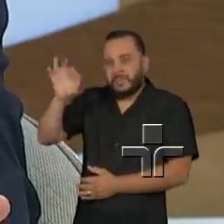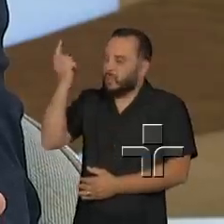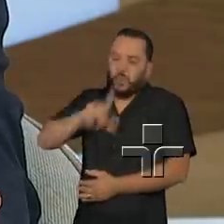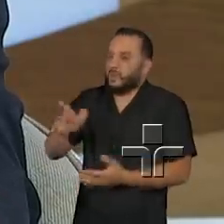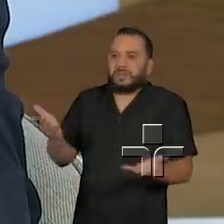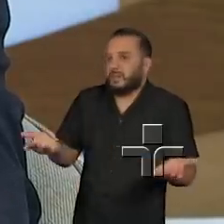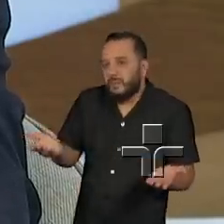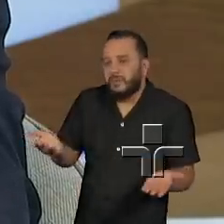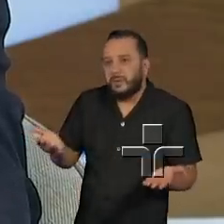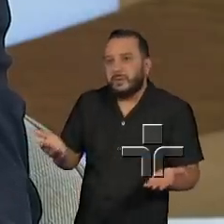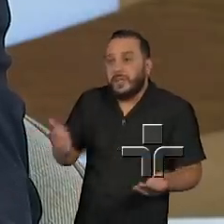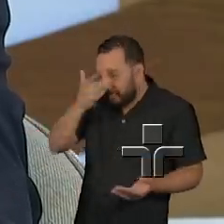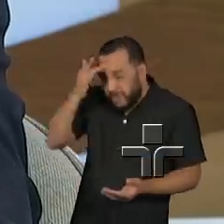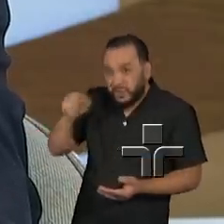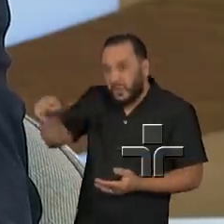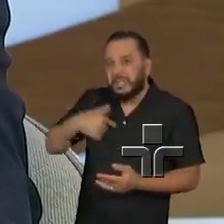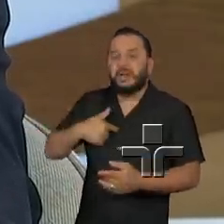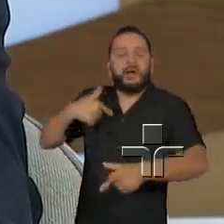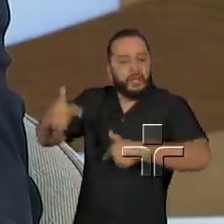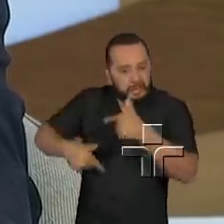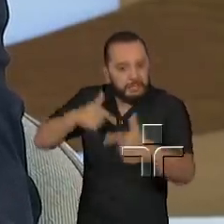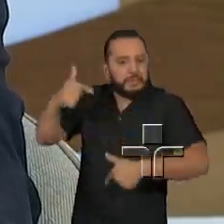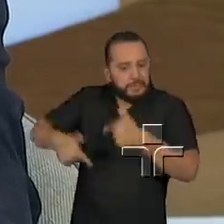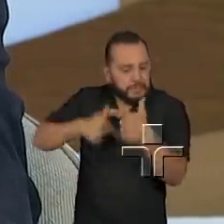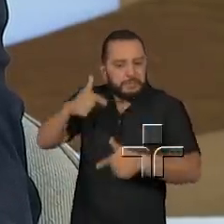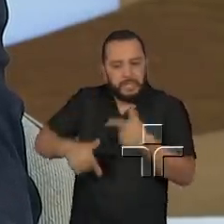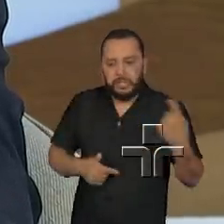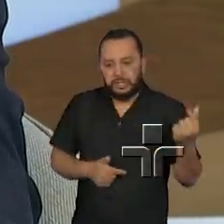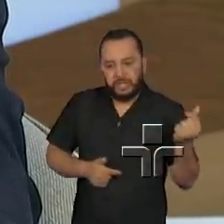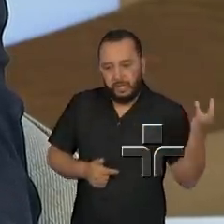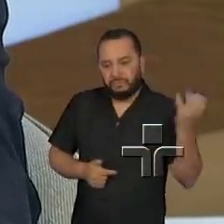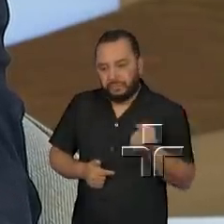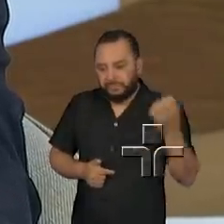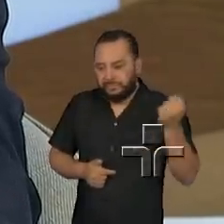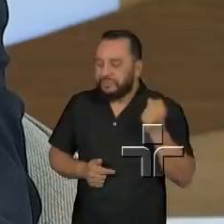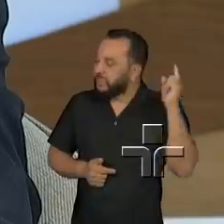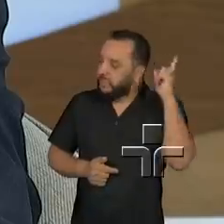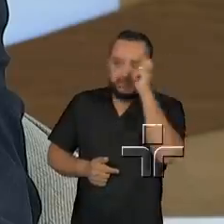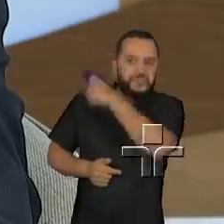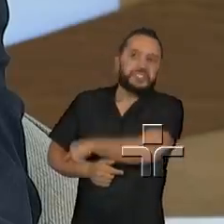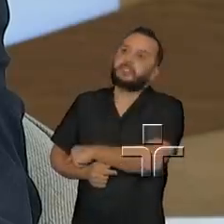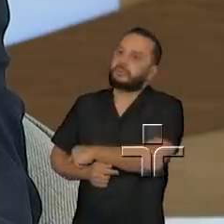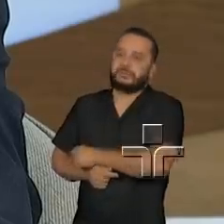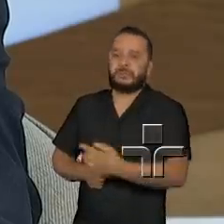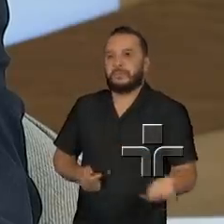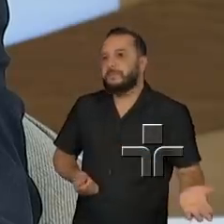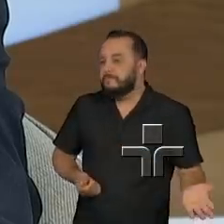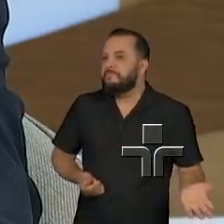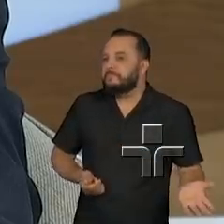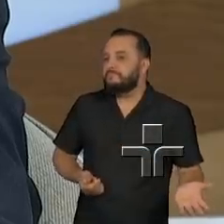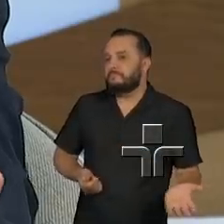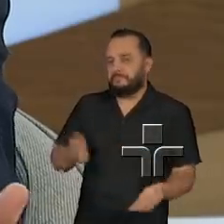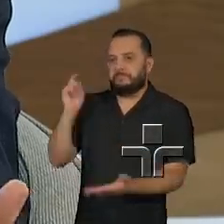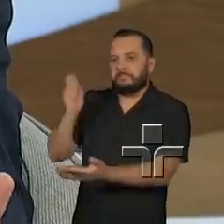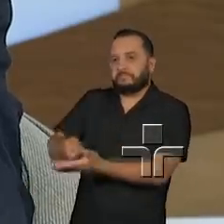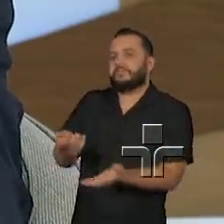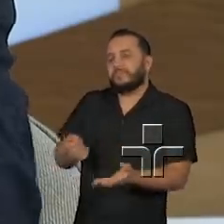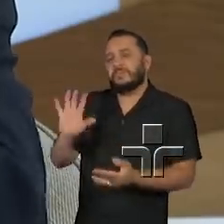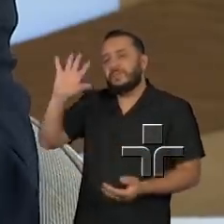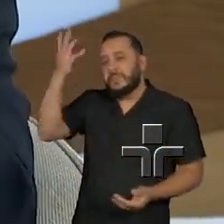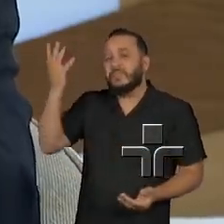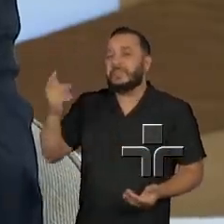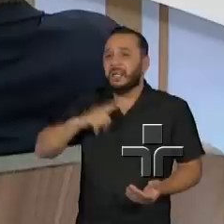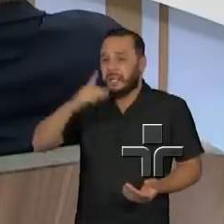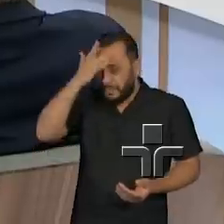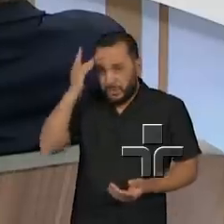pouquíssimo dinheiro. É muito difícil manter o moral da tropa numa situação como essa. E o que está acontecendo? Quando as